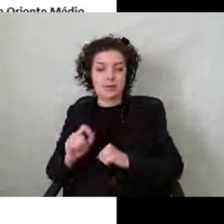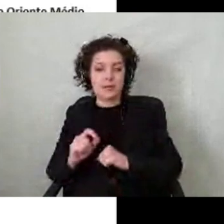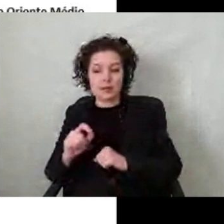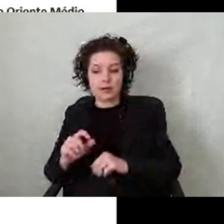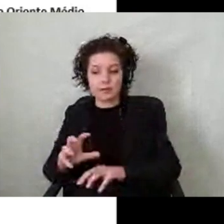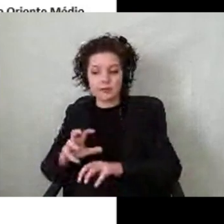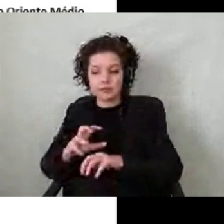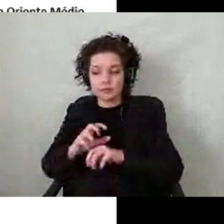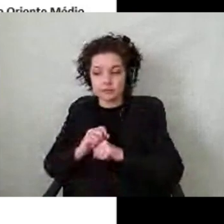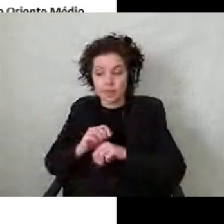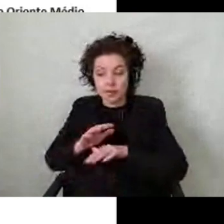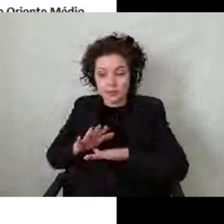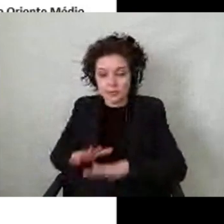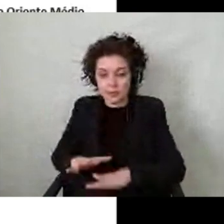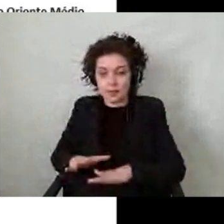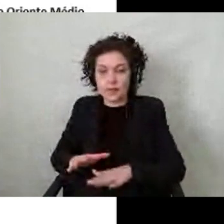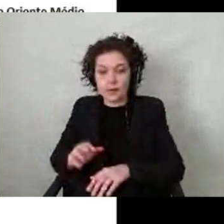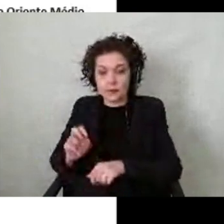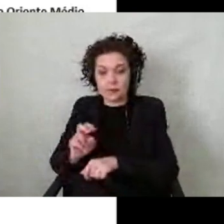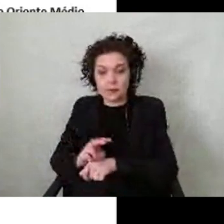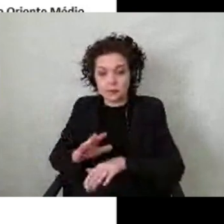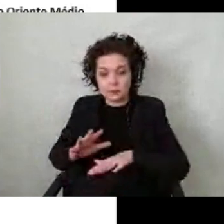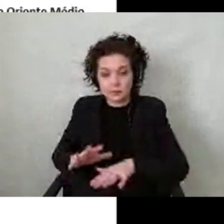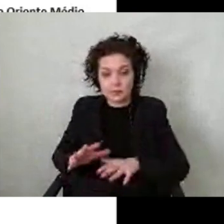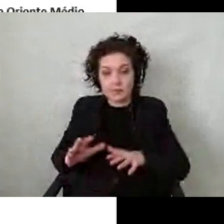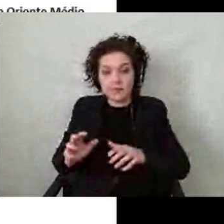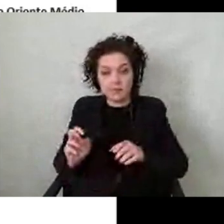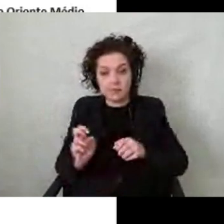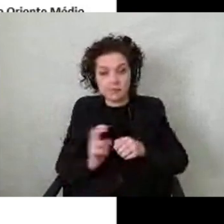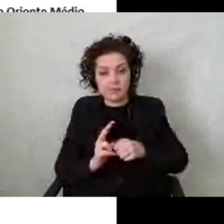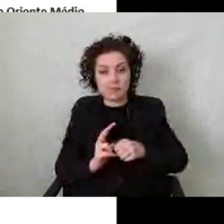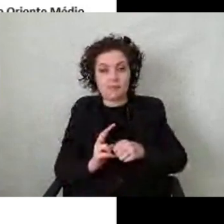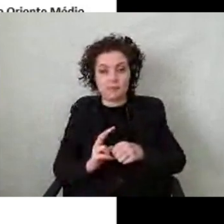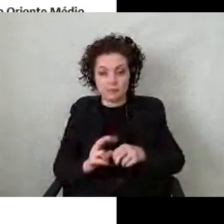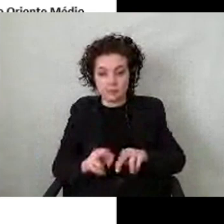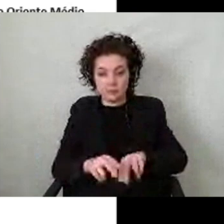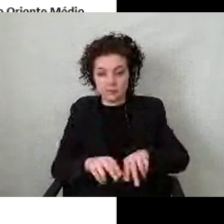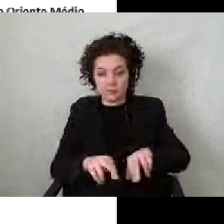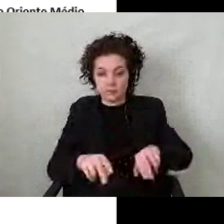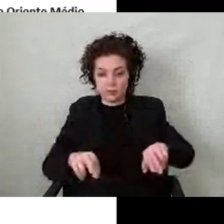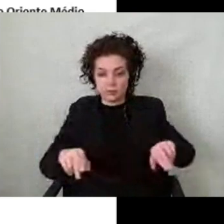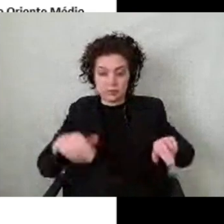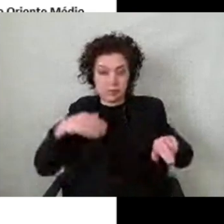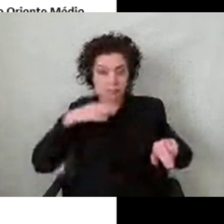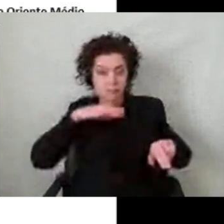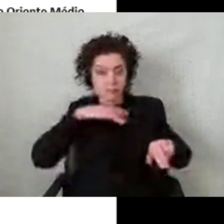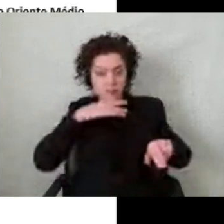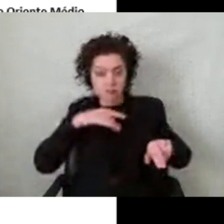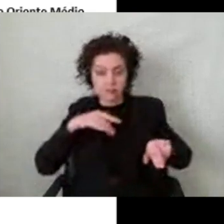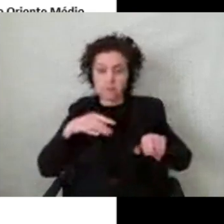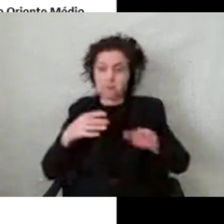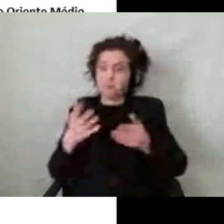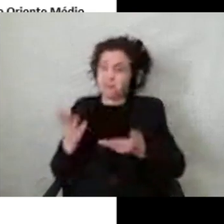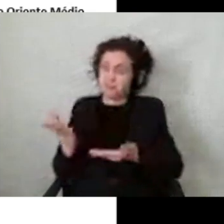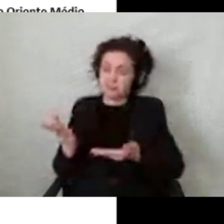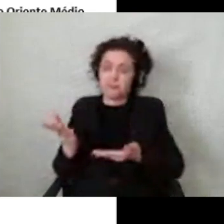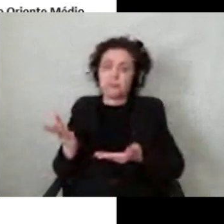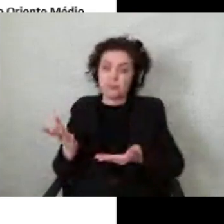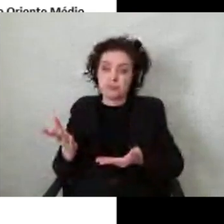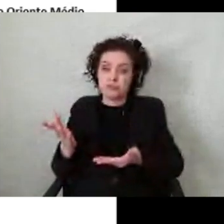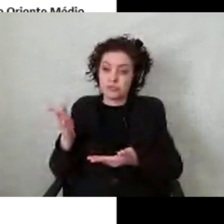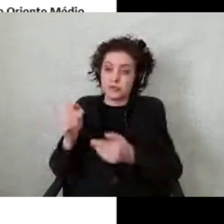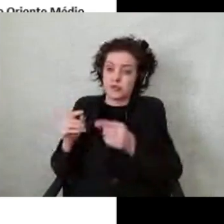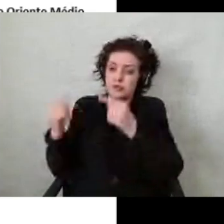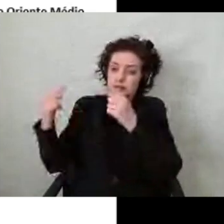Essas espécies hospedeiras, elas representam diferentes animais. E a gente, nesse slide, a gente vê